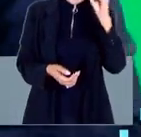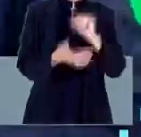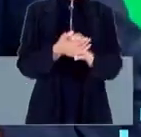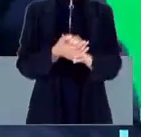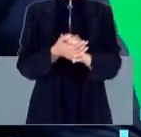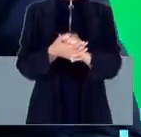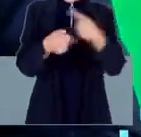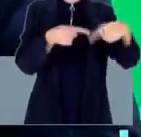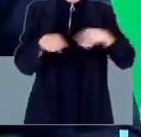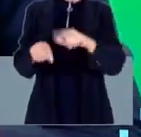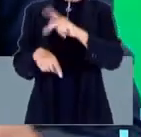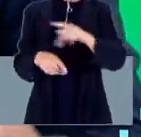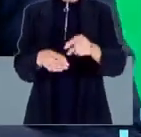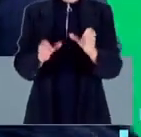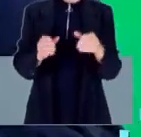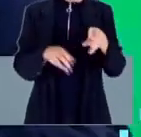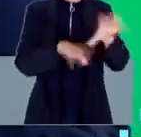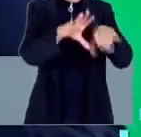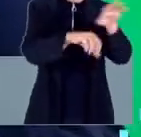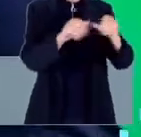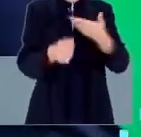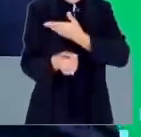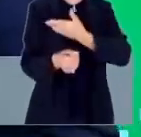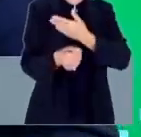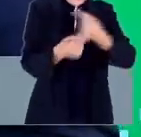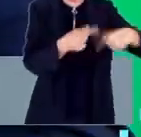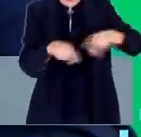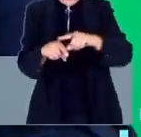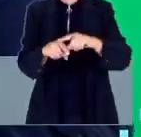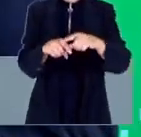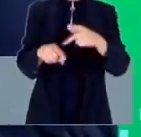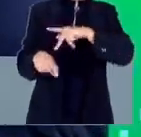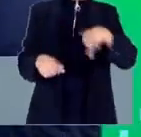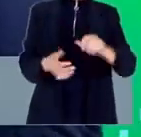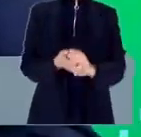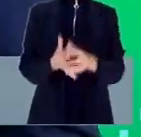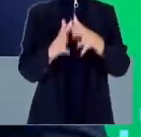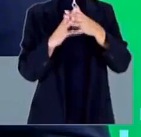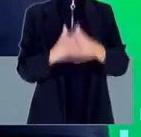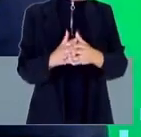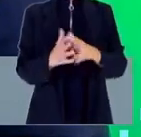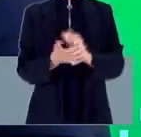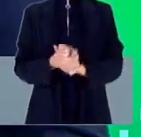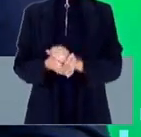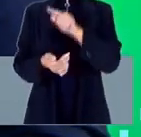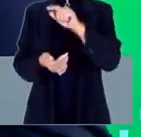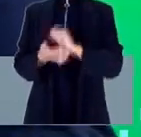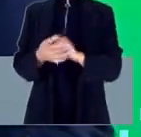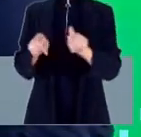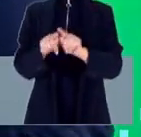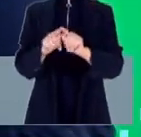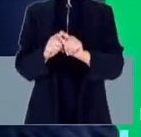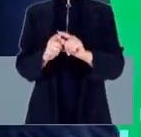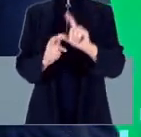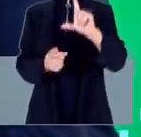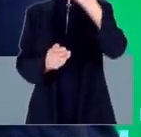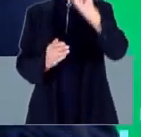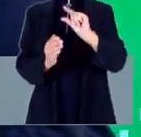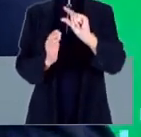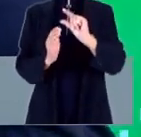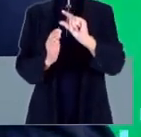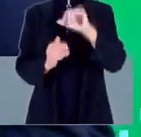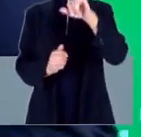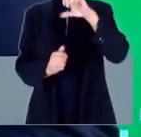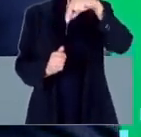isso junto com a turminha enfrenta professora é complicado você quer reduzir a contribuição previdenciária